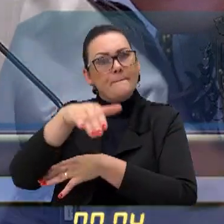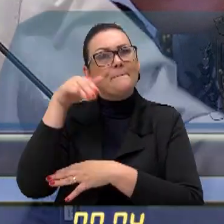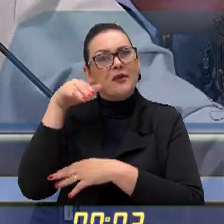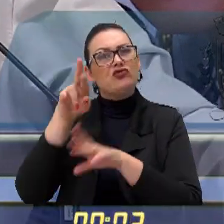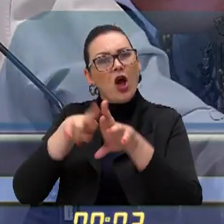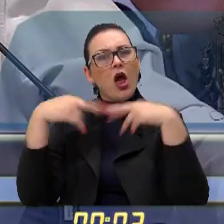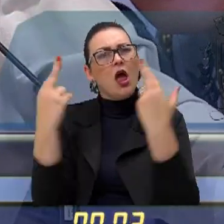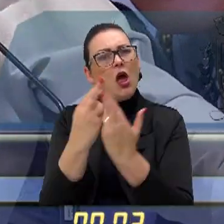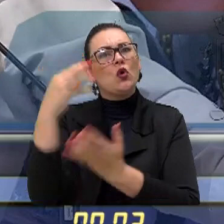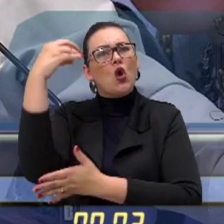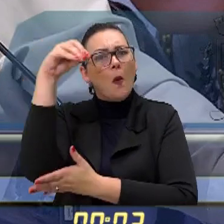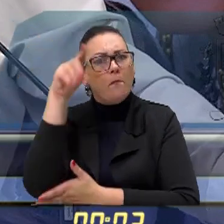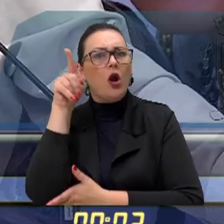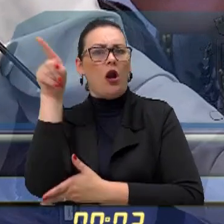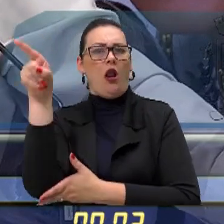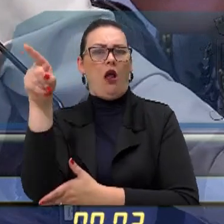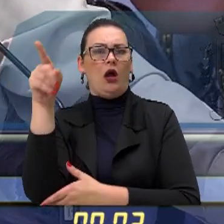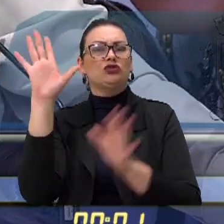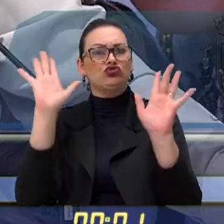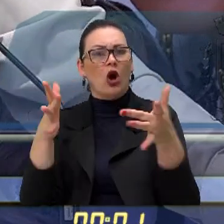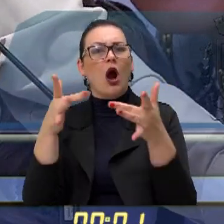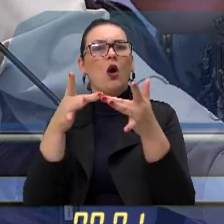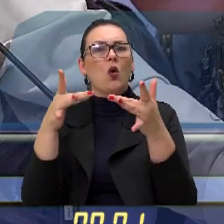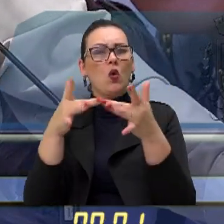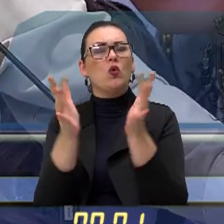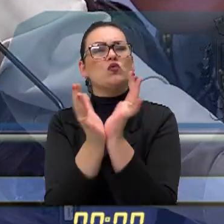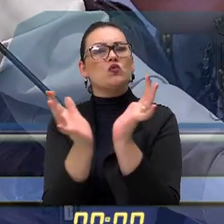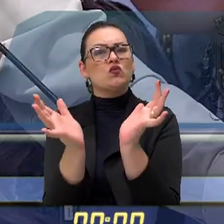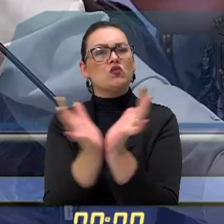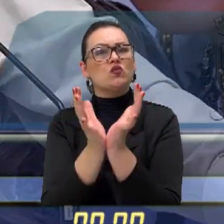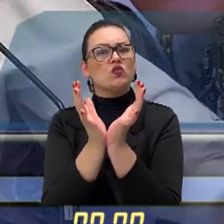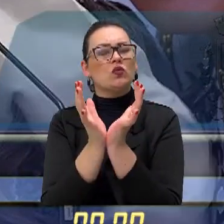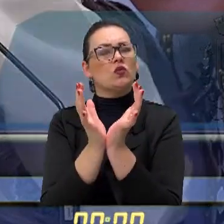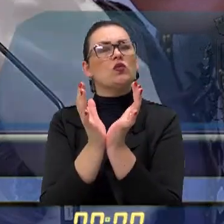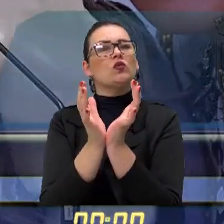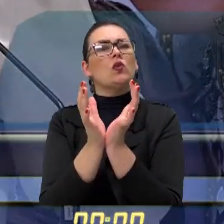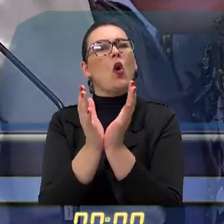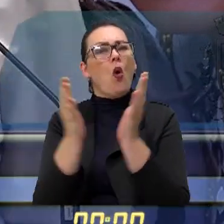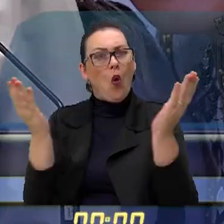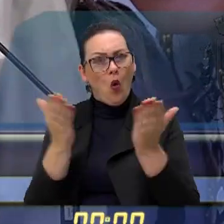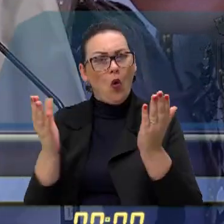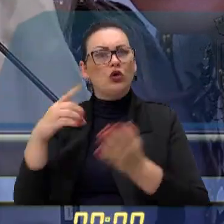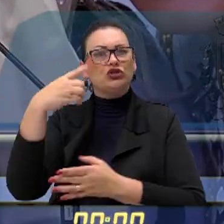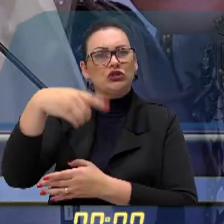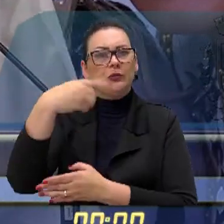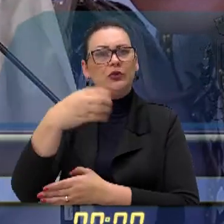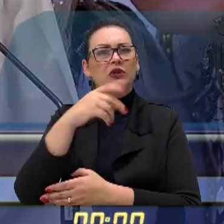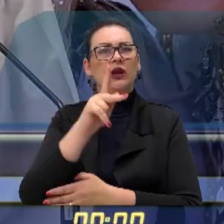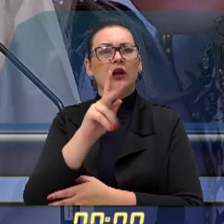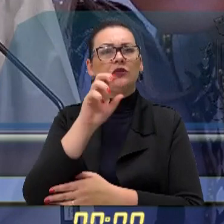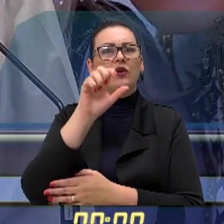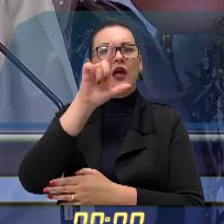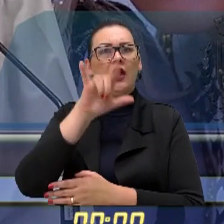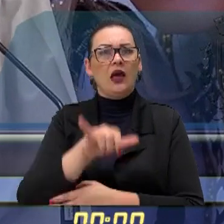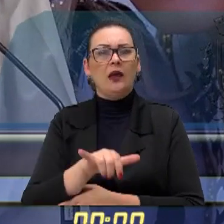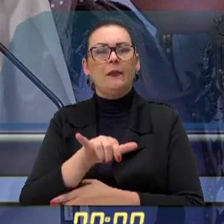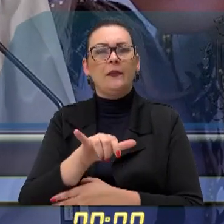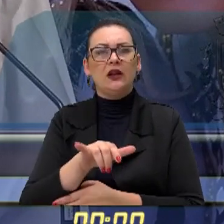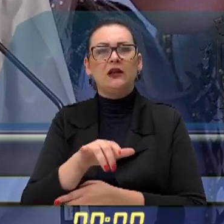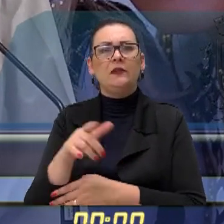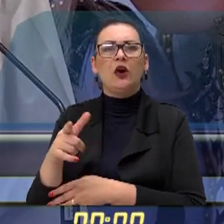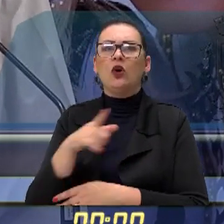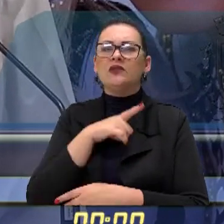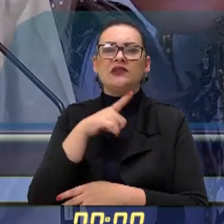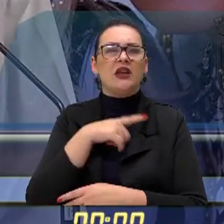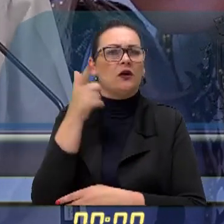solicitando uma reunião em Porto Alegre. Já fizemos o contato com a nossa colega de Câmara aqui, hoje deputada Kelly Moraes, se prontificou já